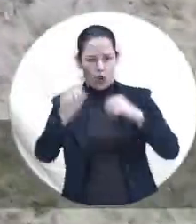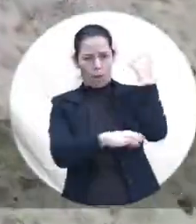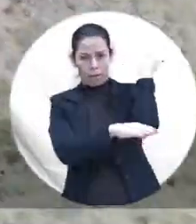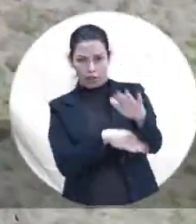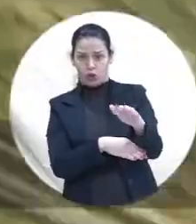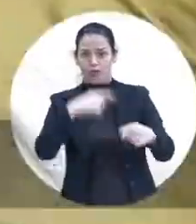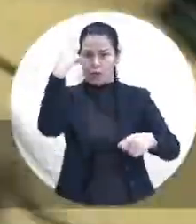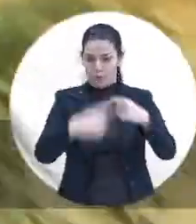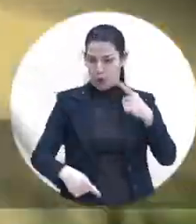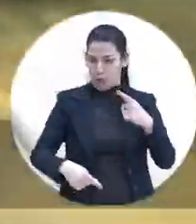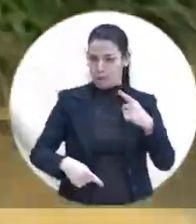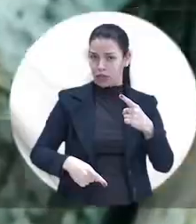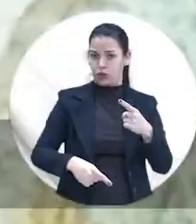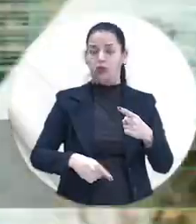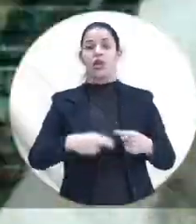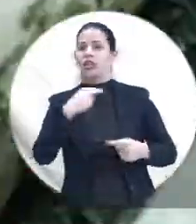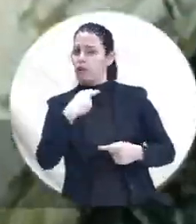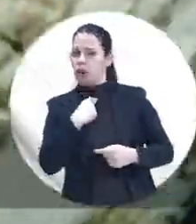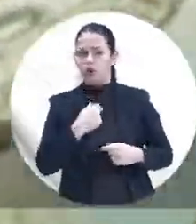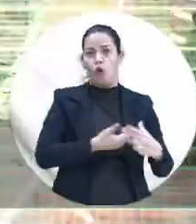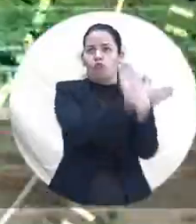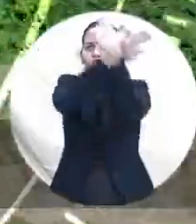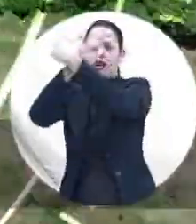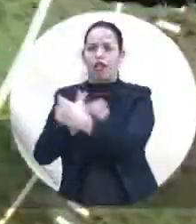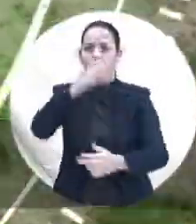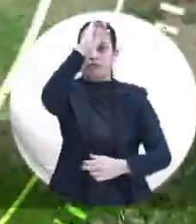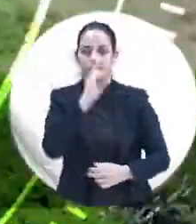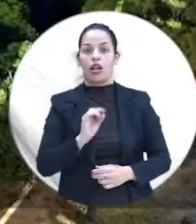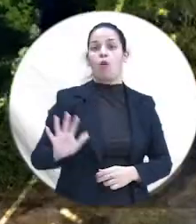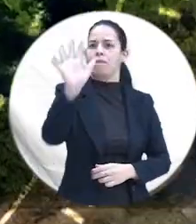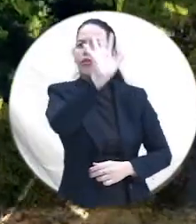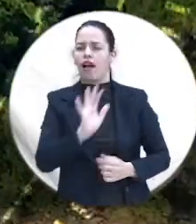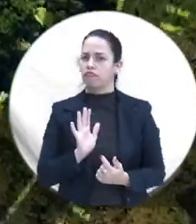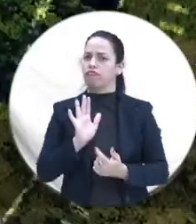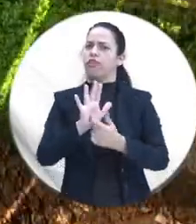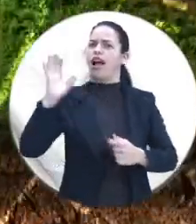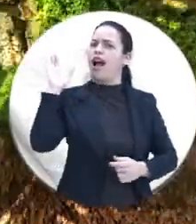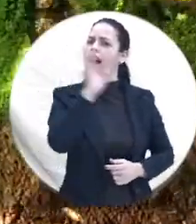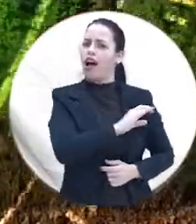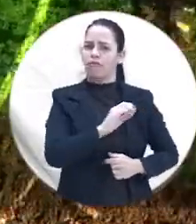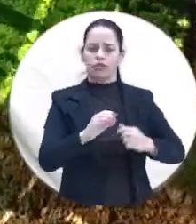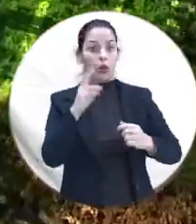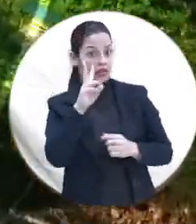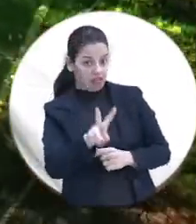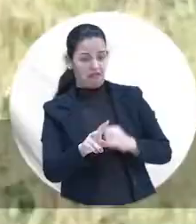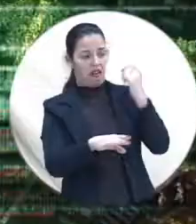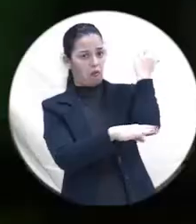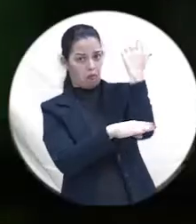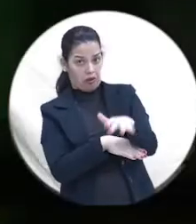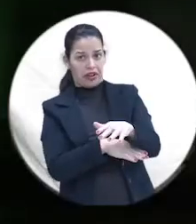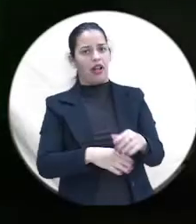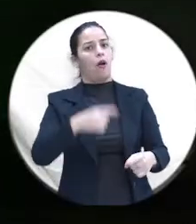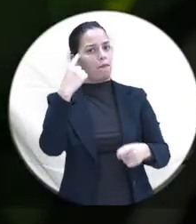Em Mato Grosso, o desmatamento ilegal tem tolerância zero. Satélites cobrem o estado inteiro e mostram imagens em tempo real.